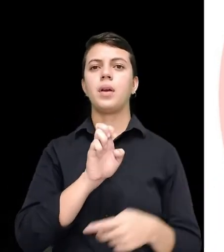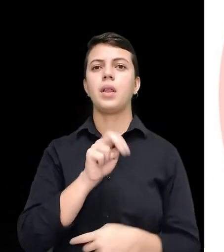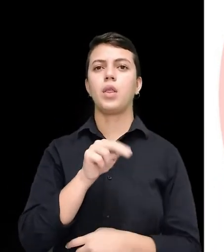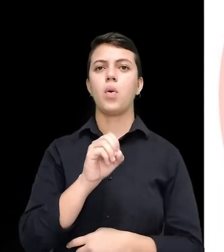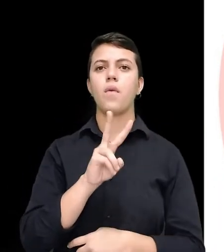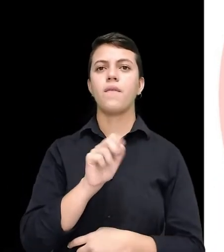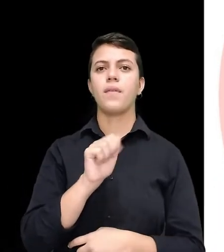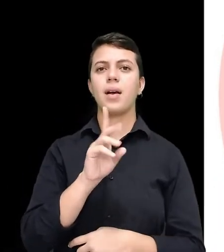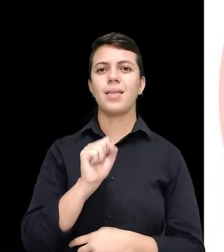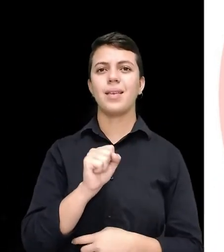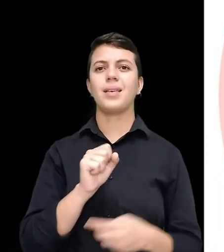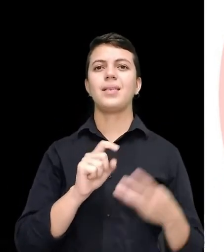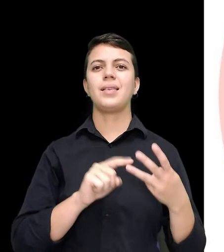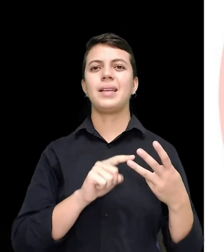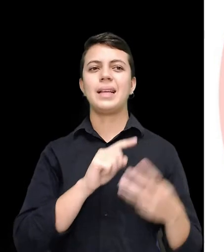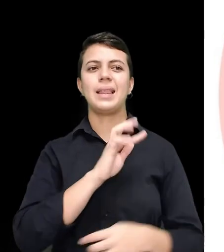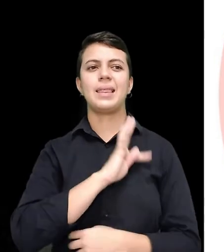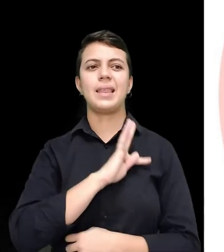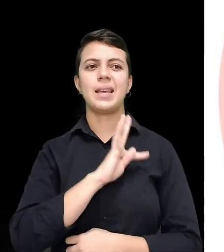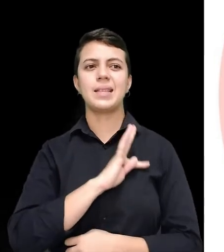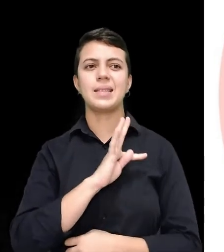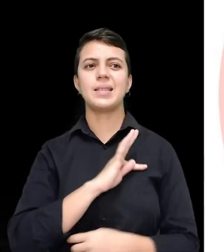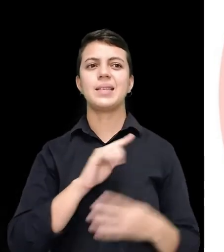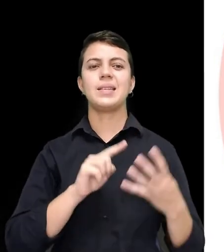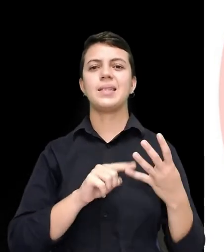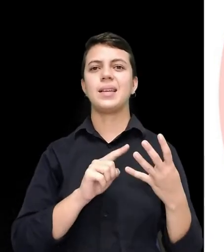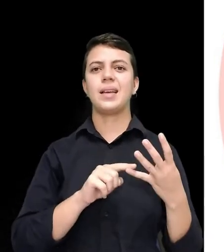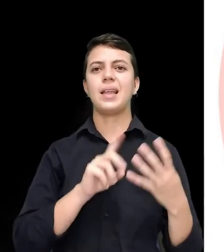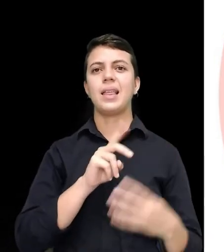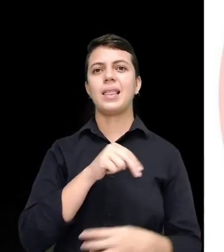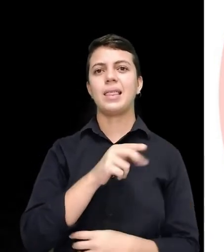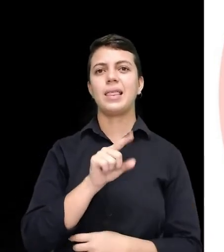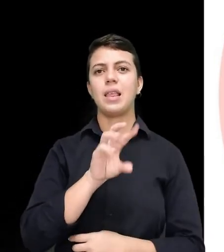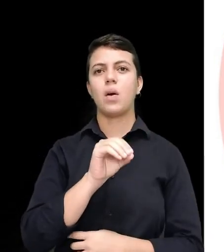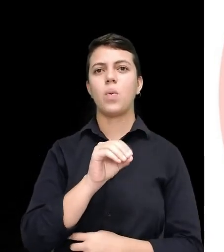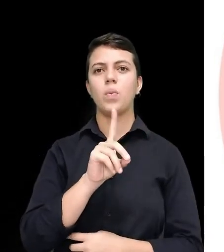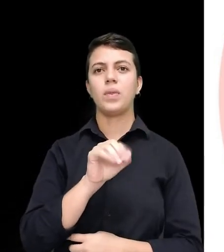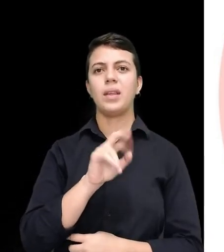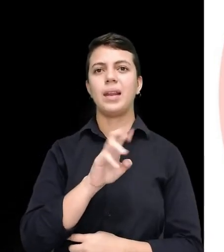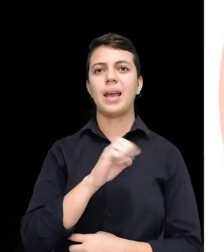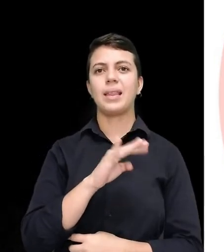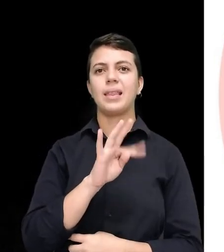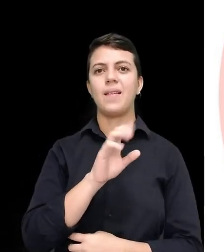a libertadora, a libertária e a crítico-social dos conteúdos.